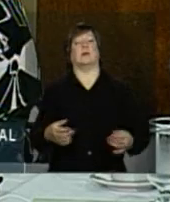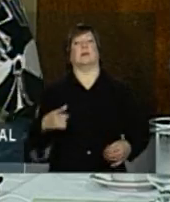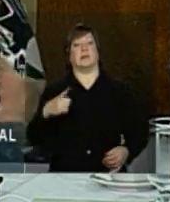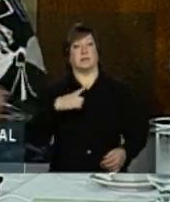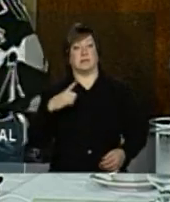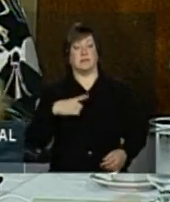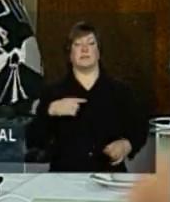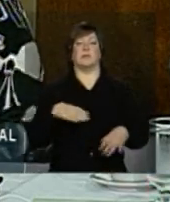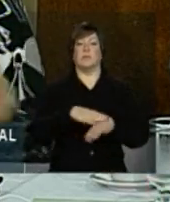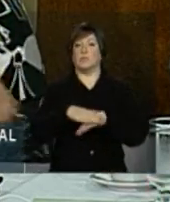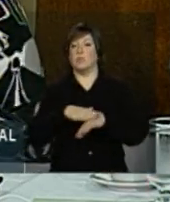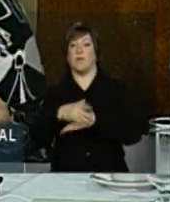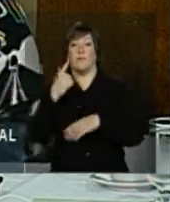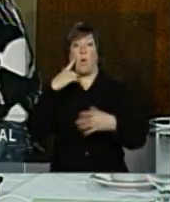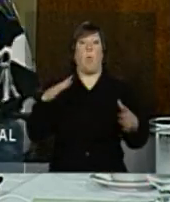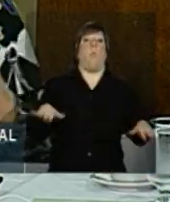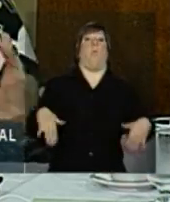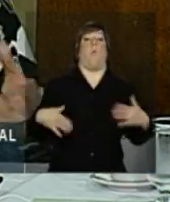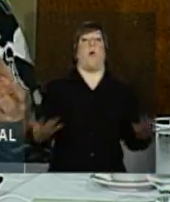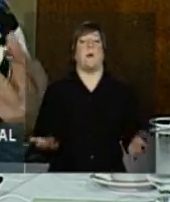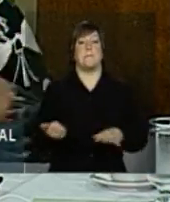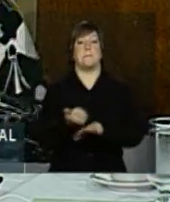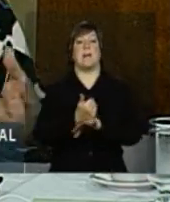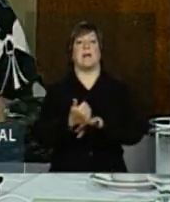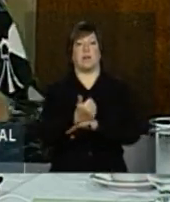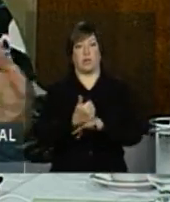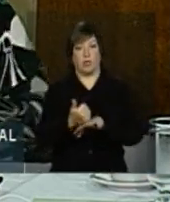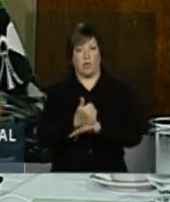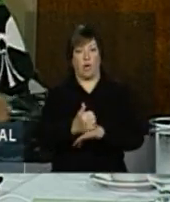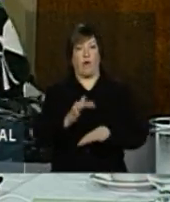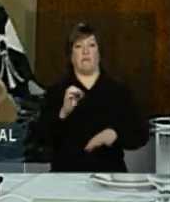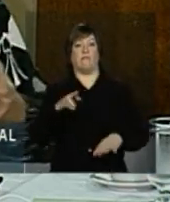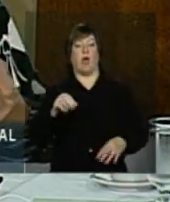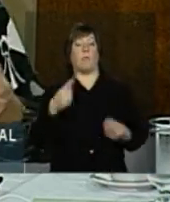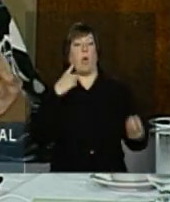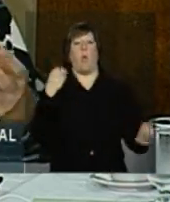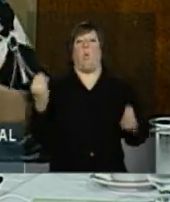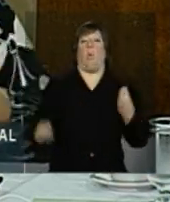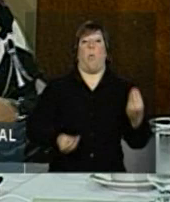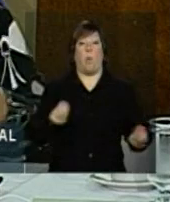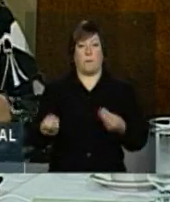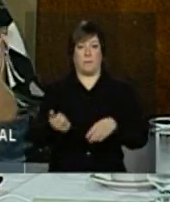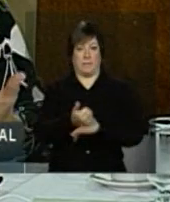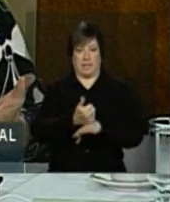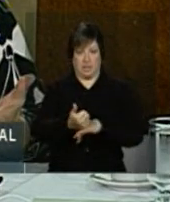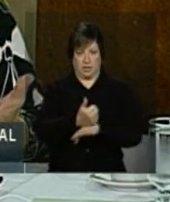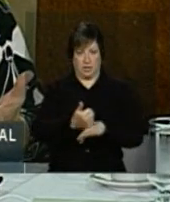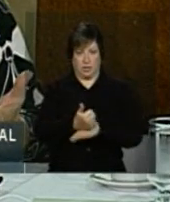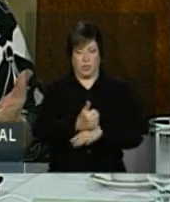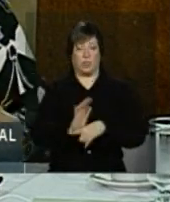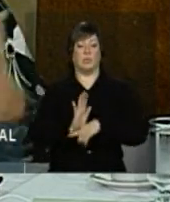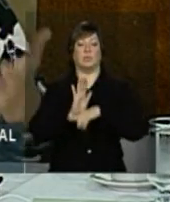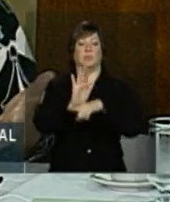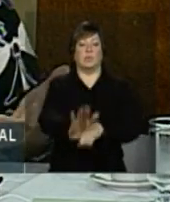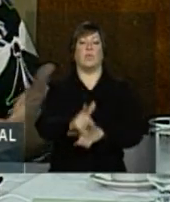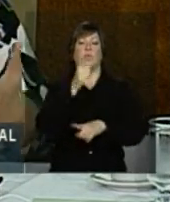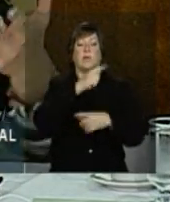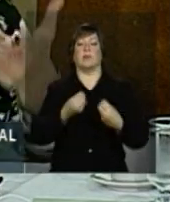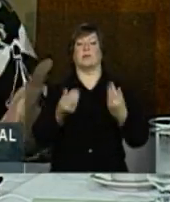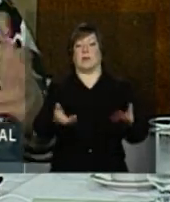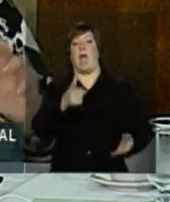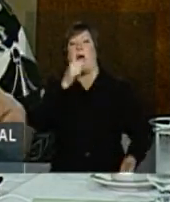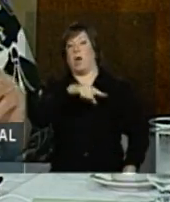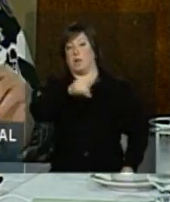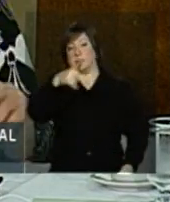que você tem que discutir para ver qual é a melhor forma Qual é o melhor meio de acesso a essa